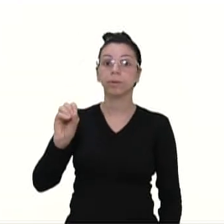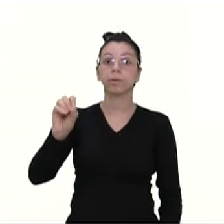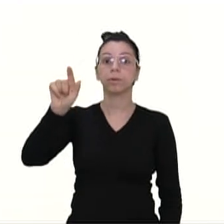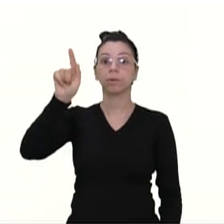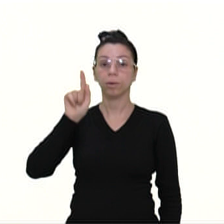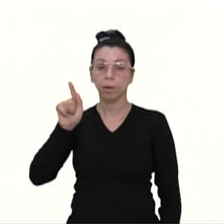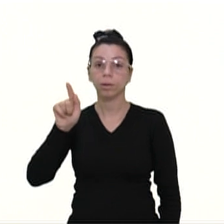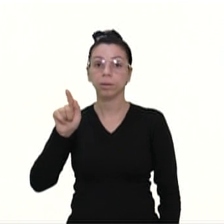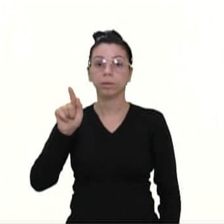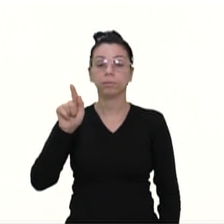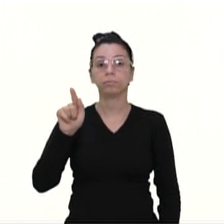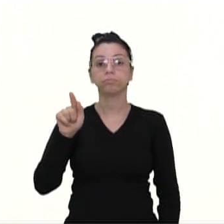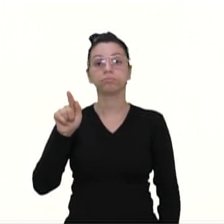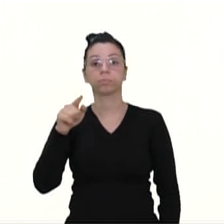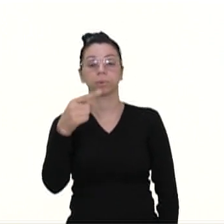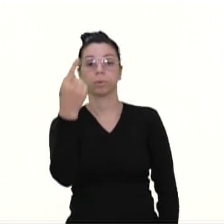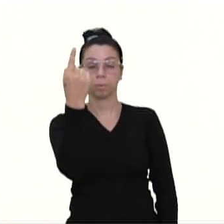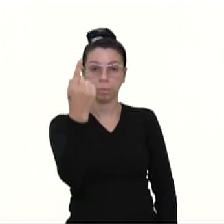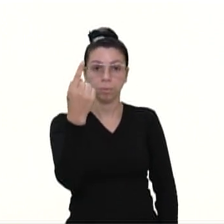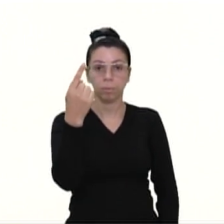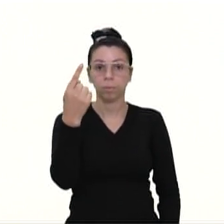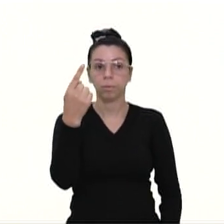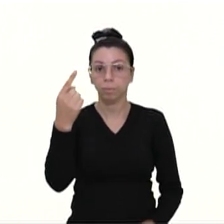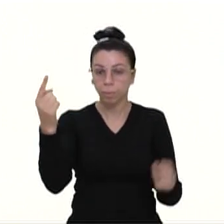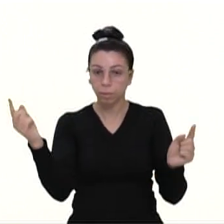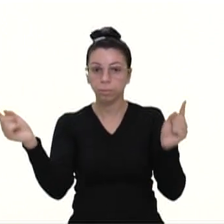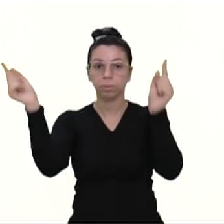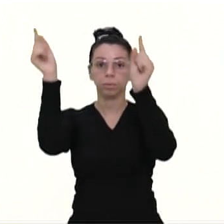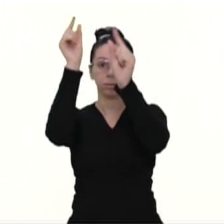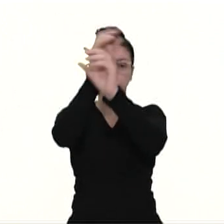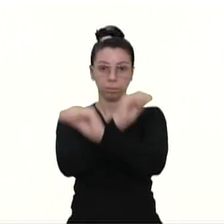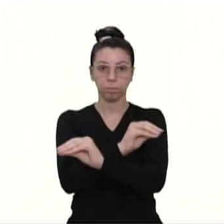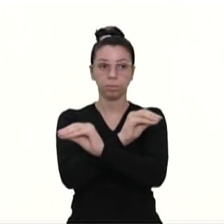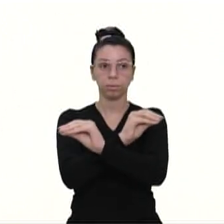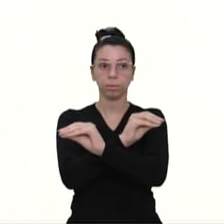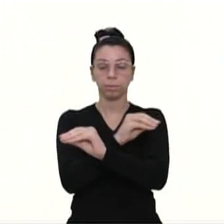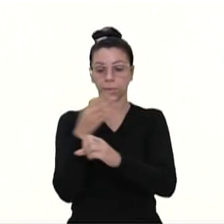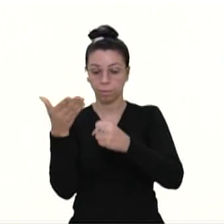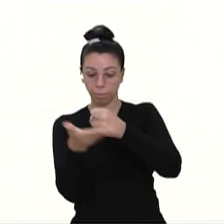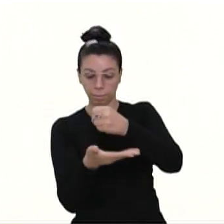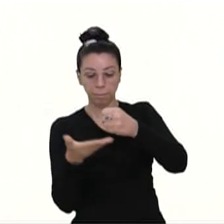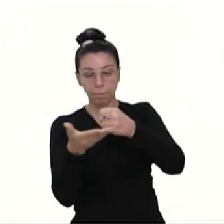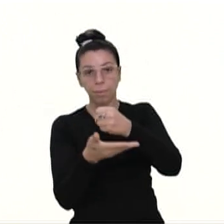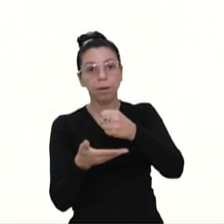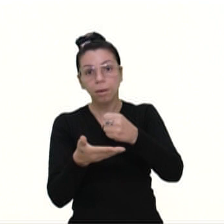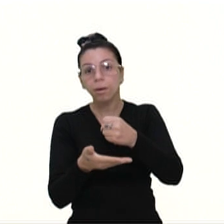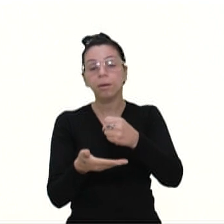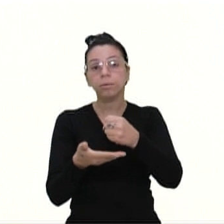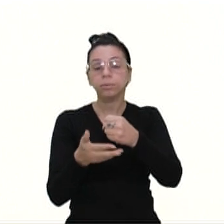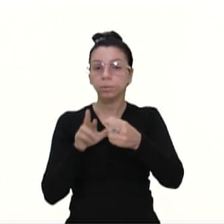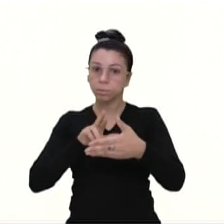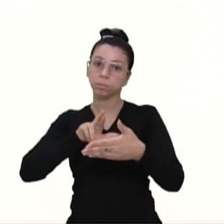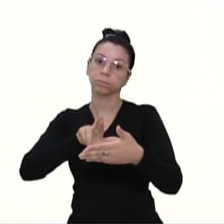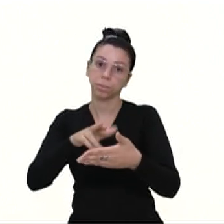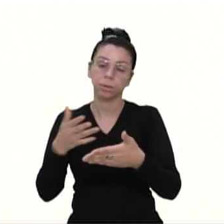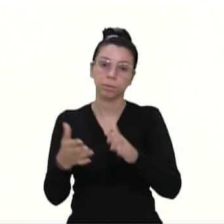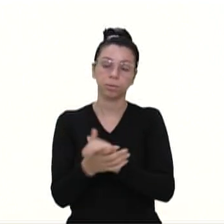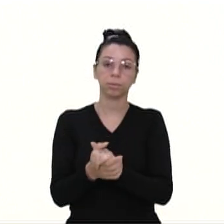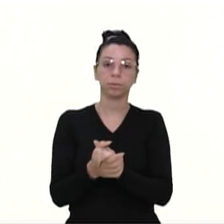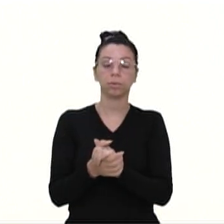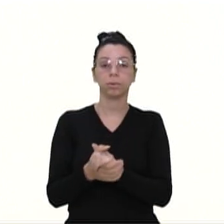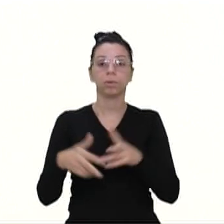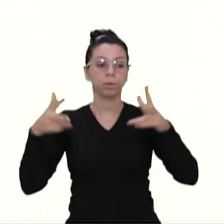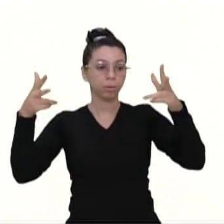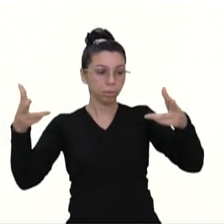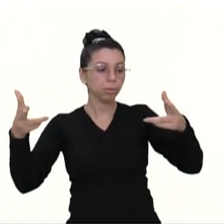base 500 igual ao valor, a base passa a ser base do que a gente espera que seja a resposta, e a gente iguala